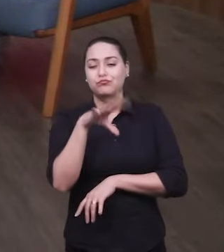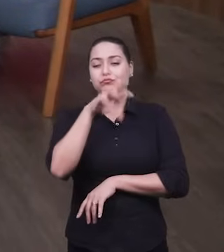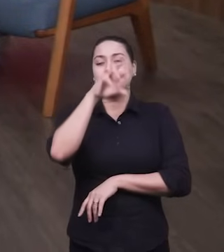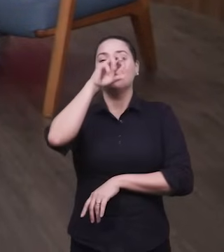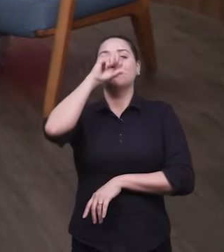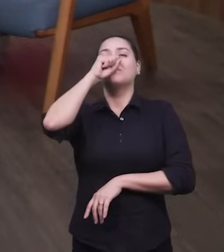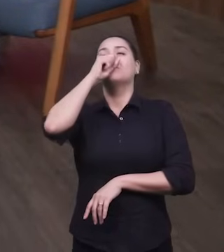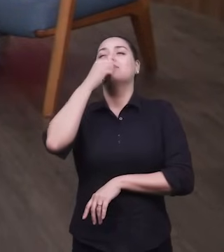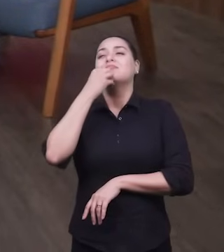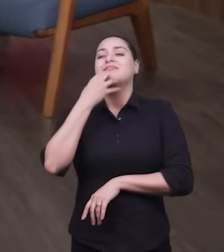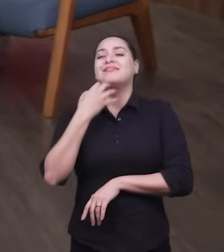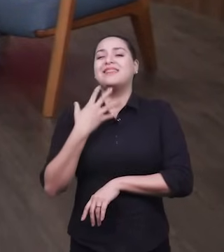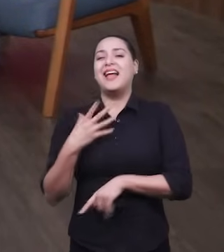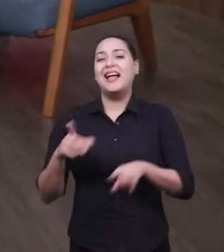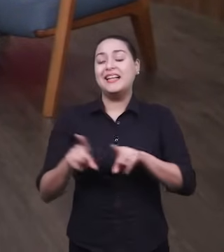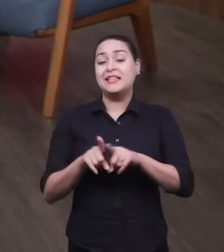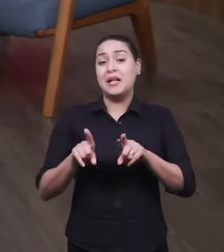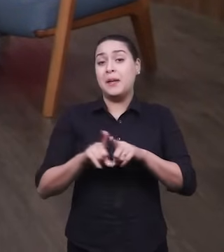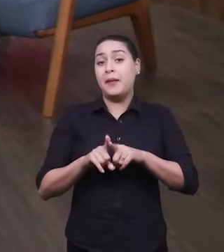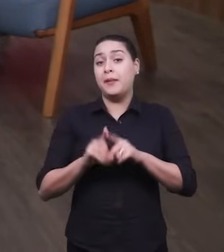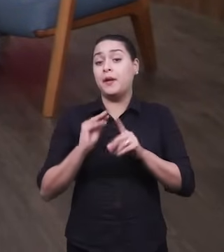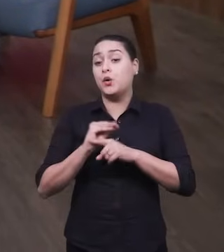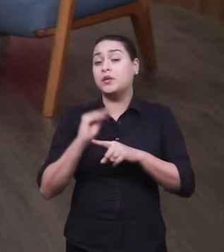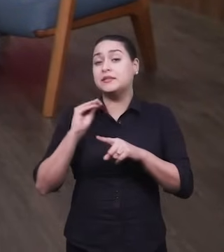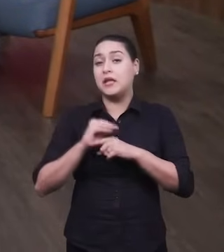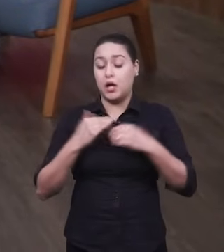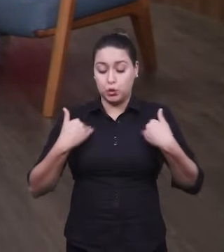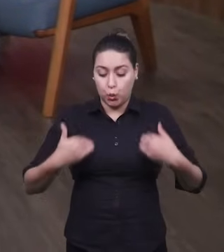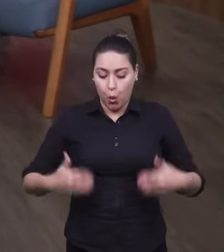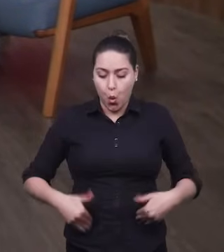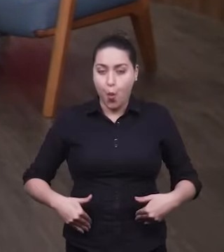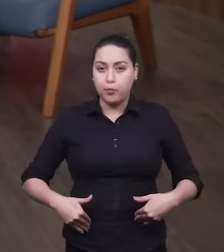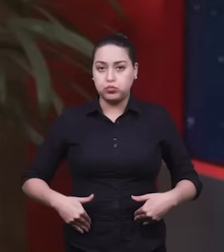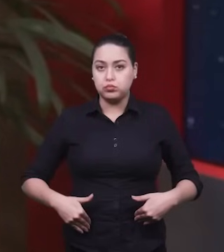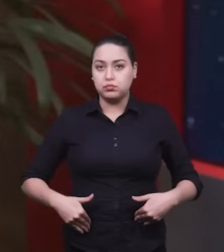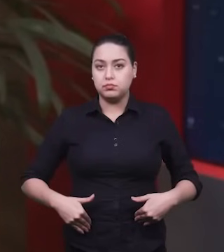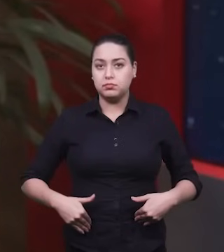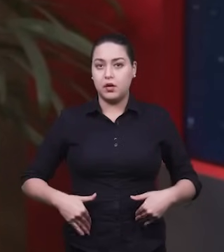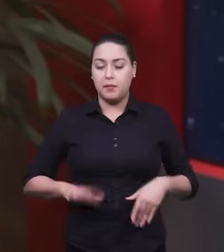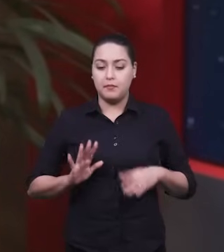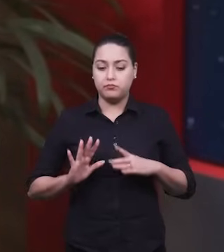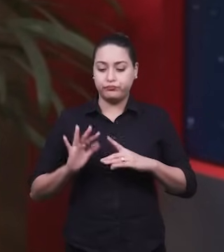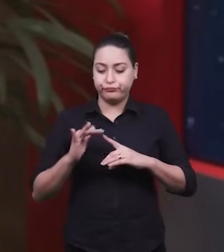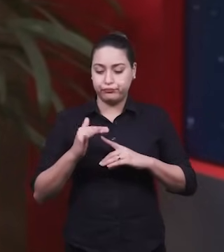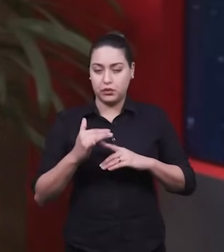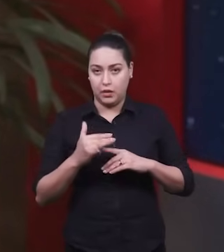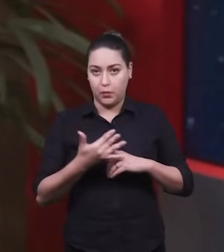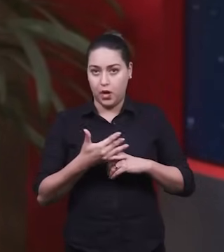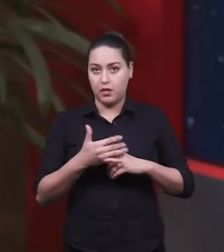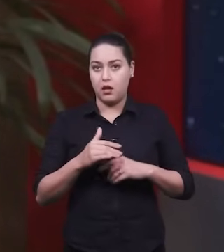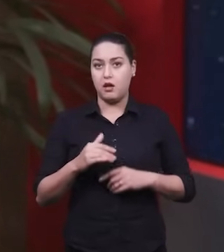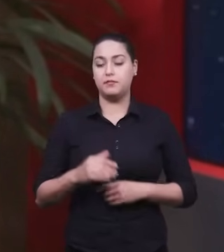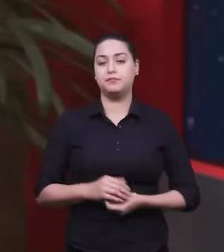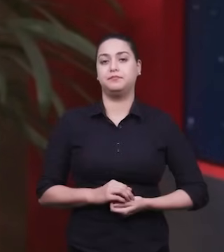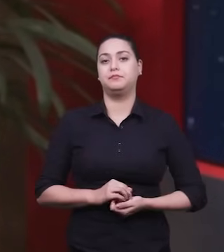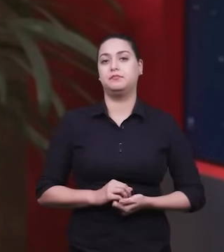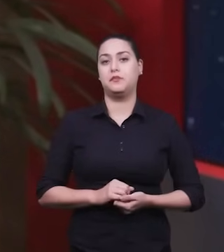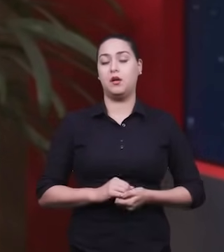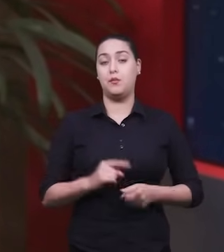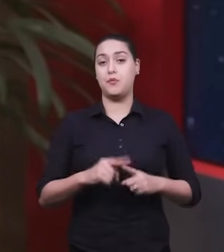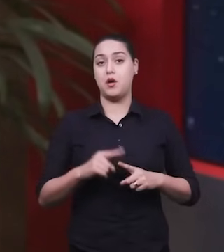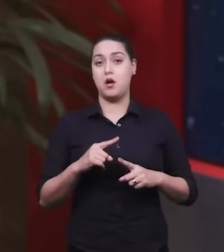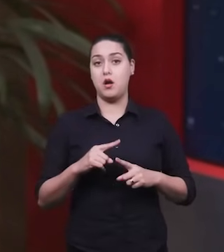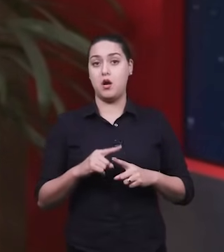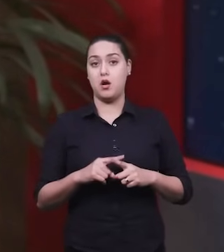perfume. Era usado para preservação do corpo. Então, o